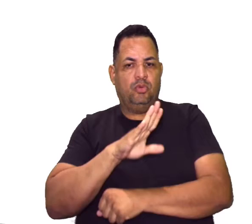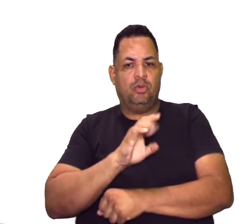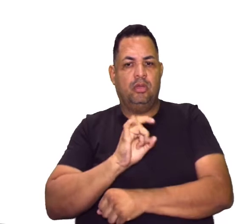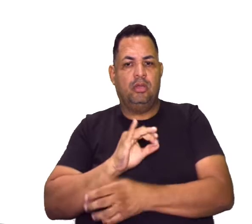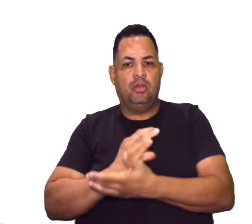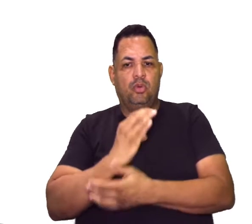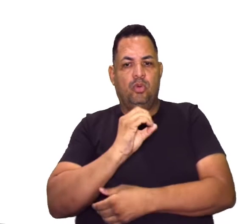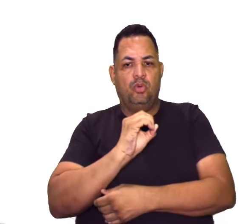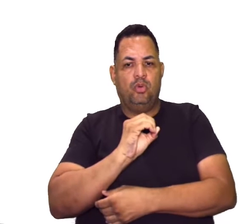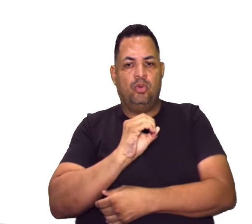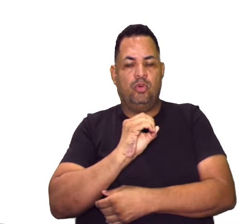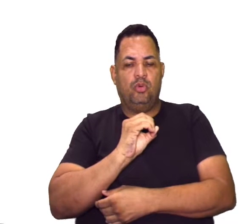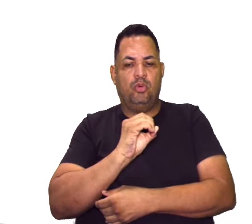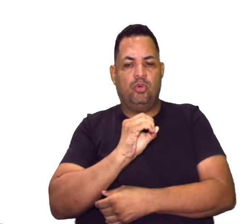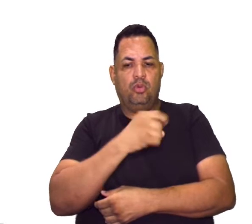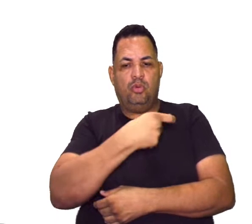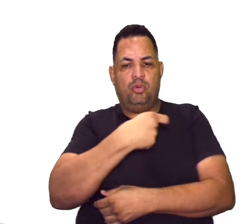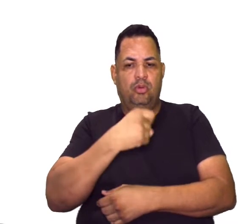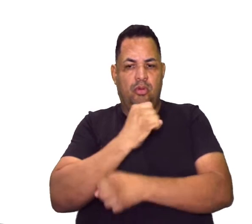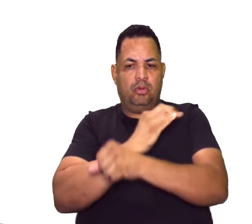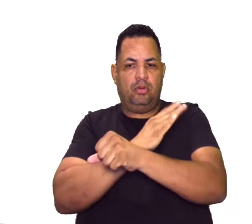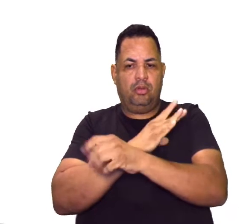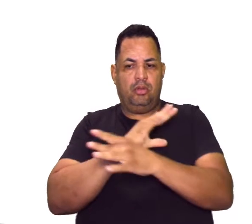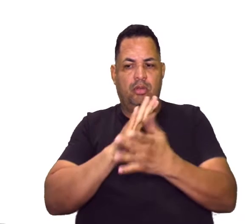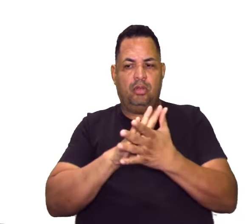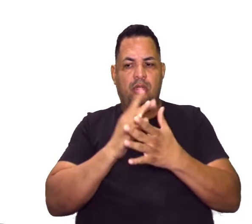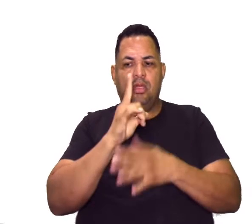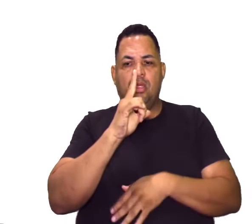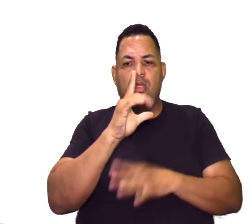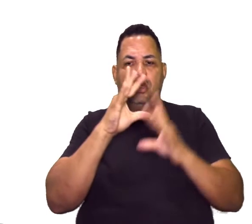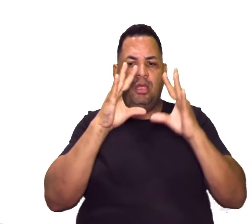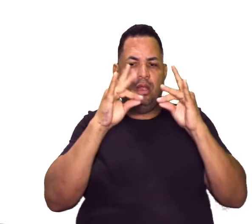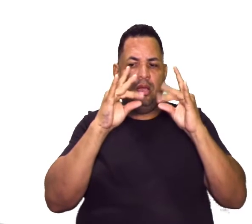inorgânico, oxiácido, e está no estado líquido?